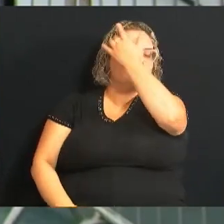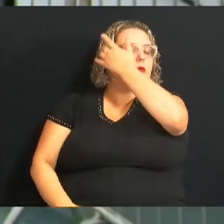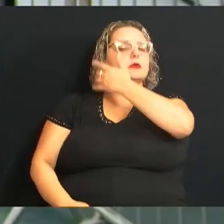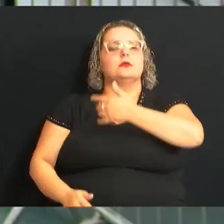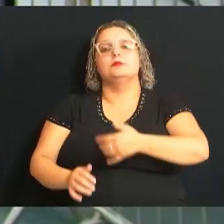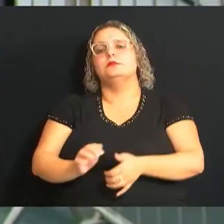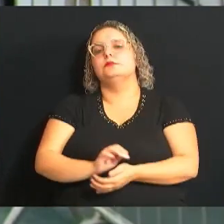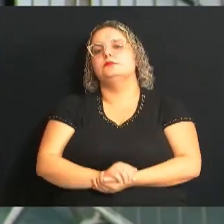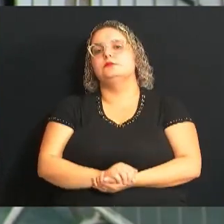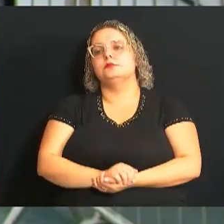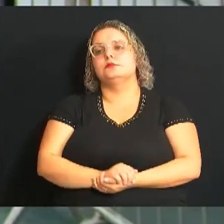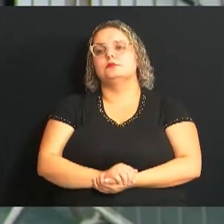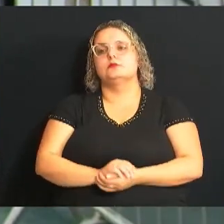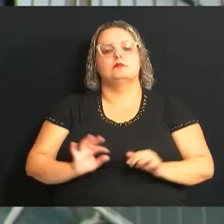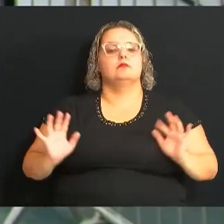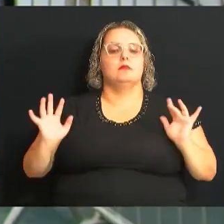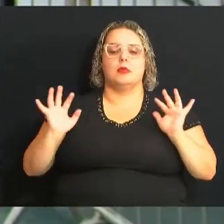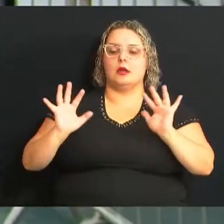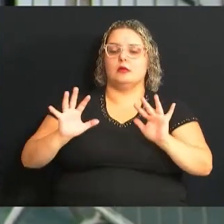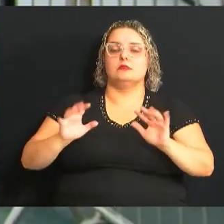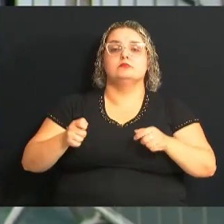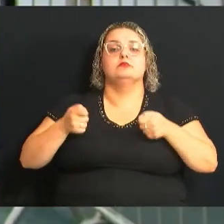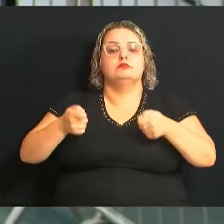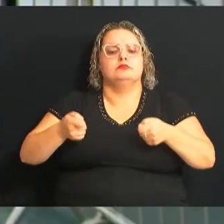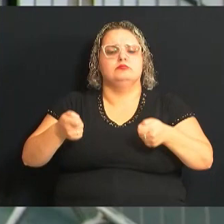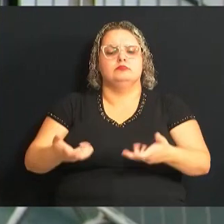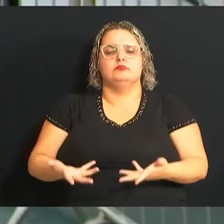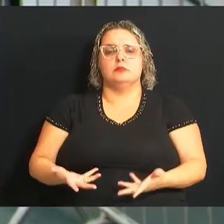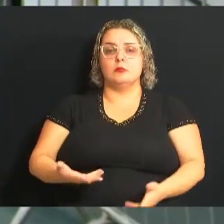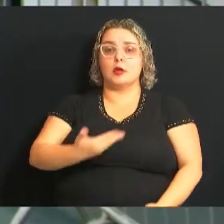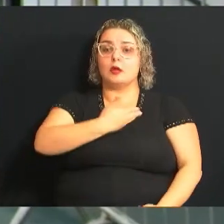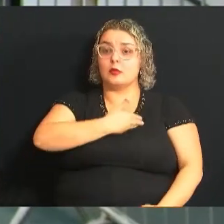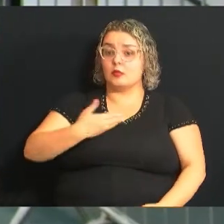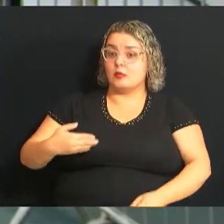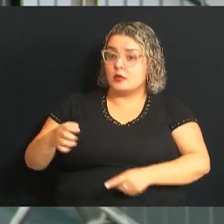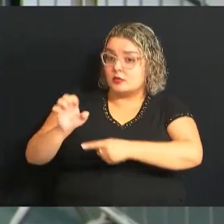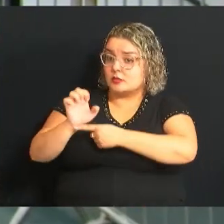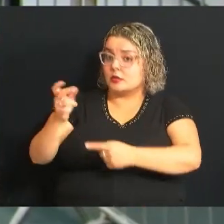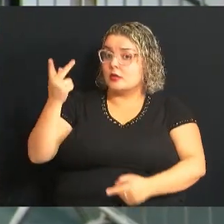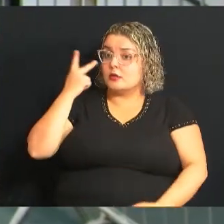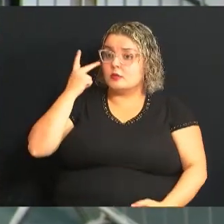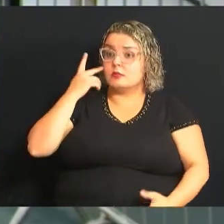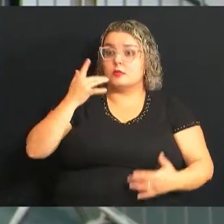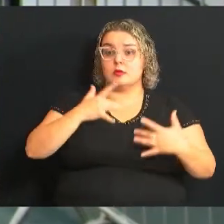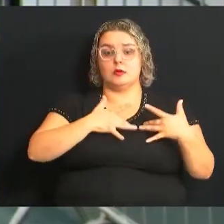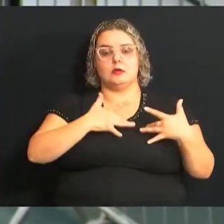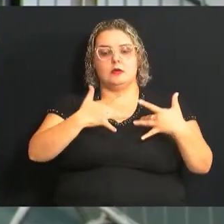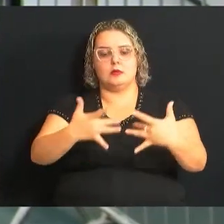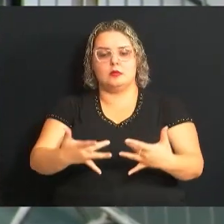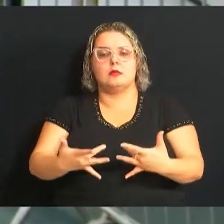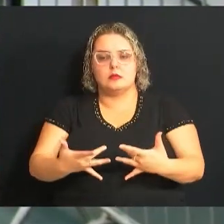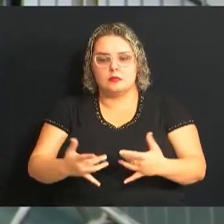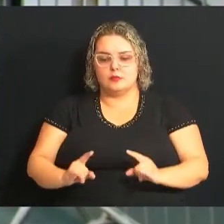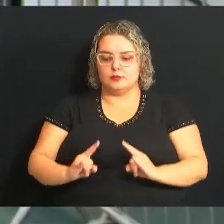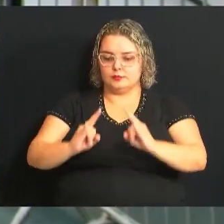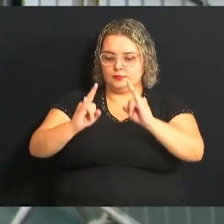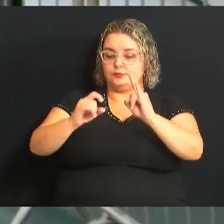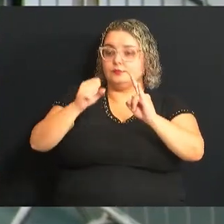um manifesto e uma cobrança ao governo do estado de São Paulo pela doação do prédio da antiga